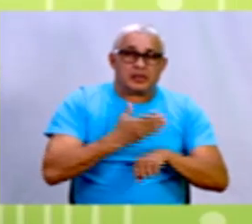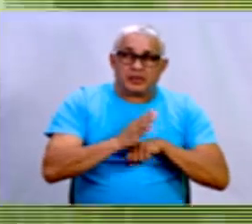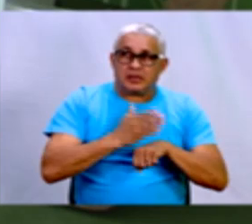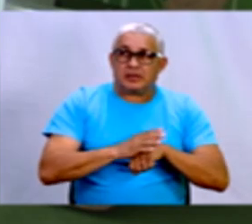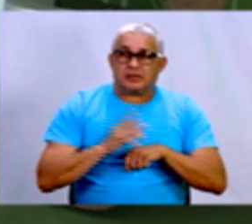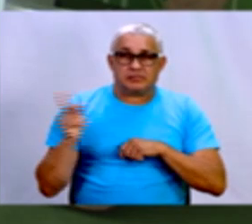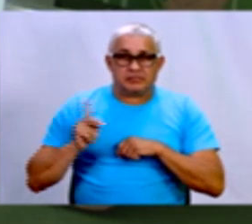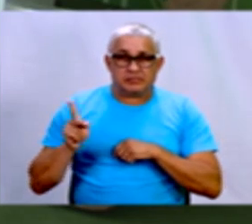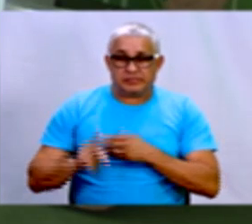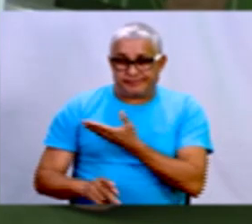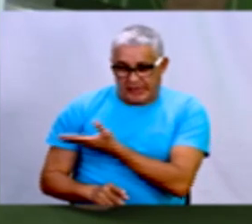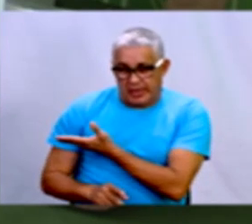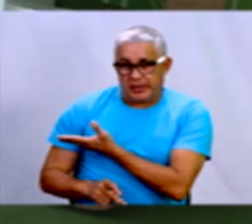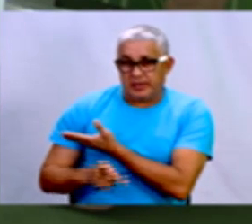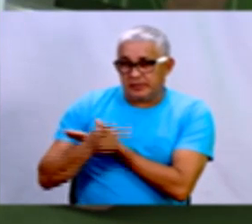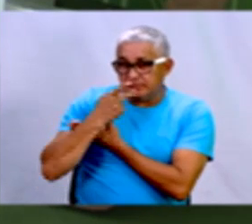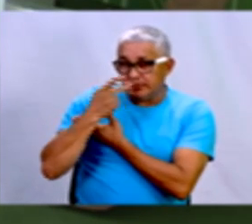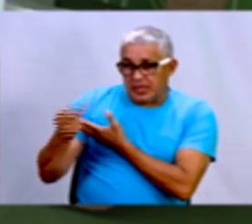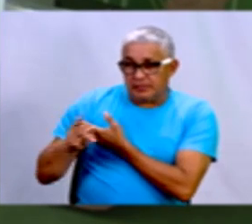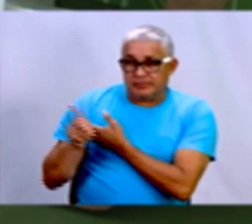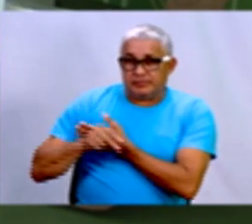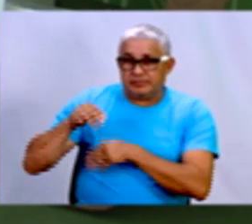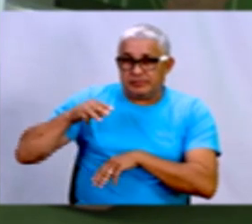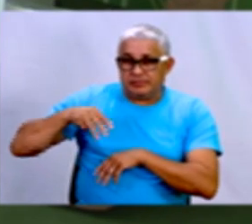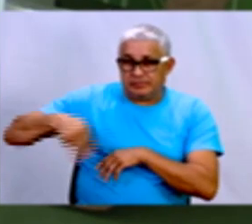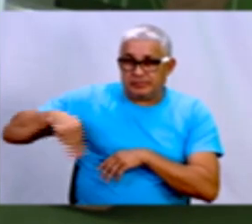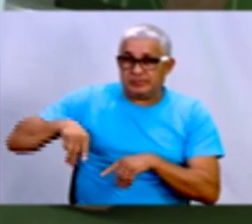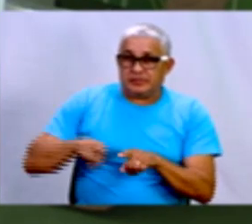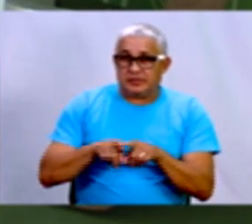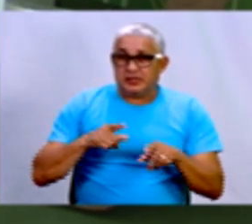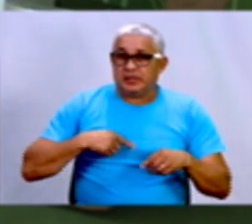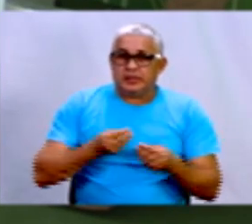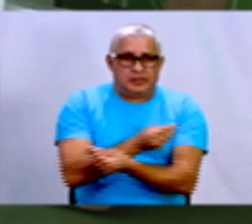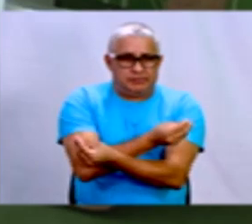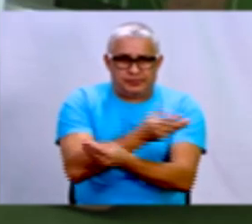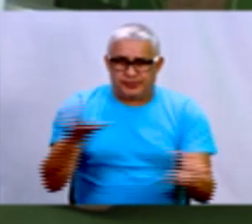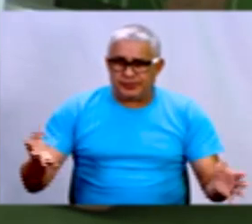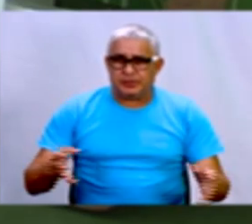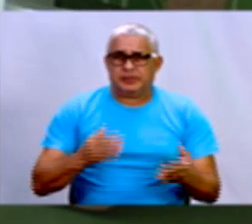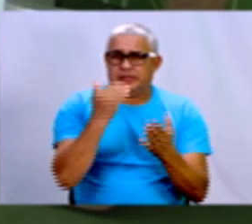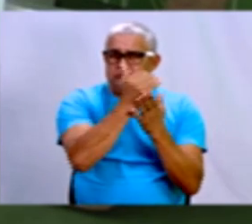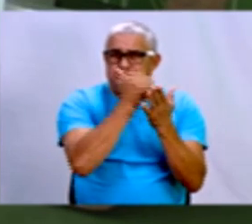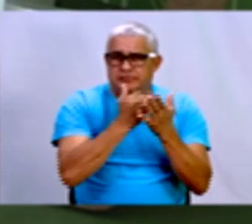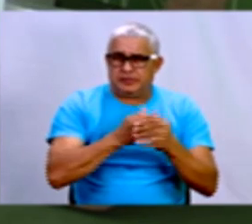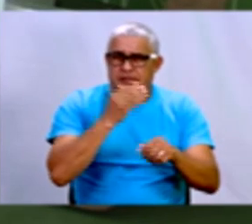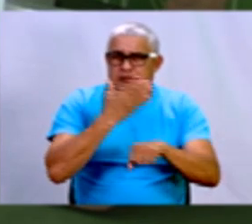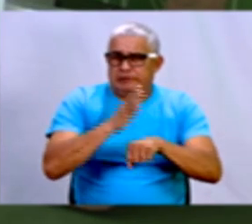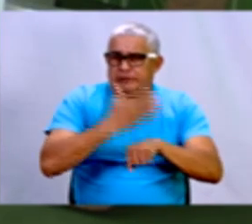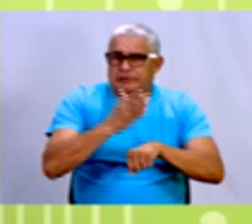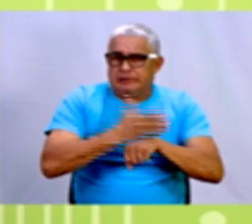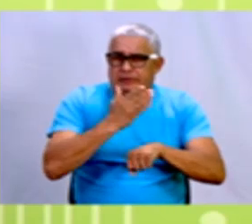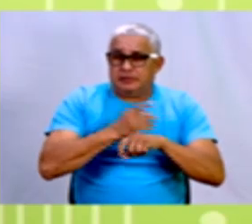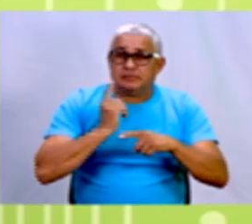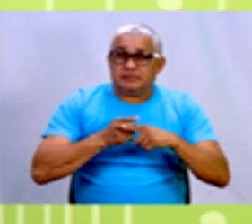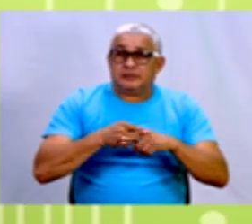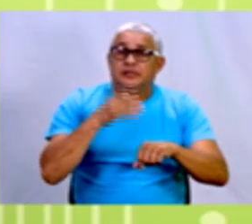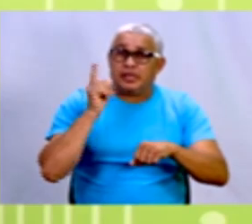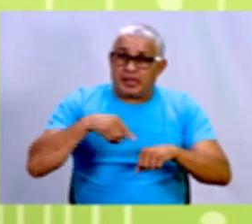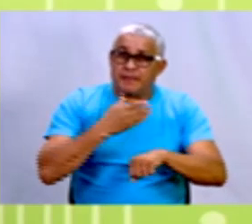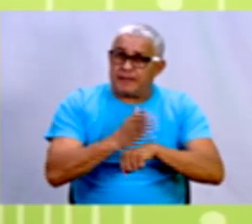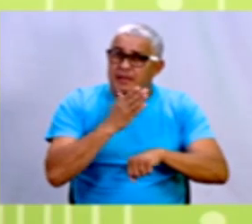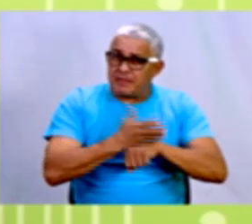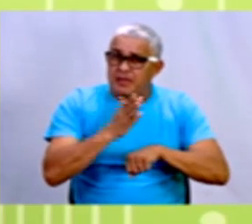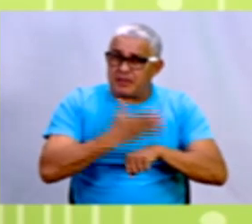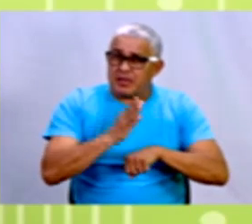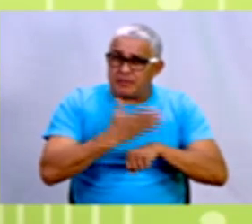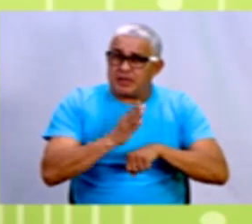professora Cristiane, a professora de matemática, ela deve dar muitas listas de exercícios também. Muitas. Porque, gente, é treinando, é praticando